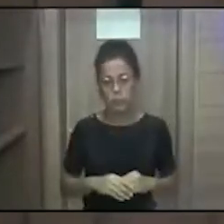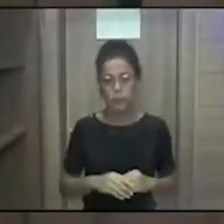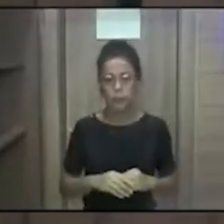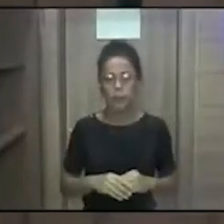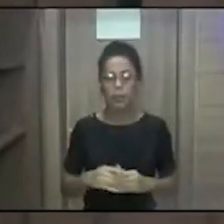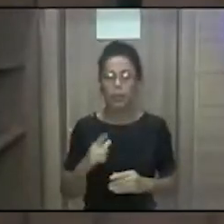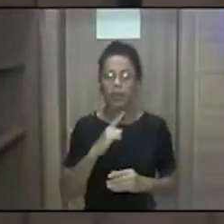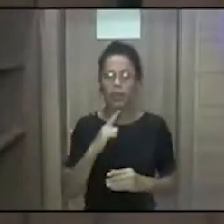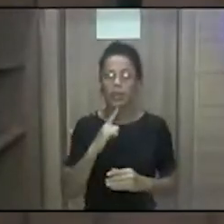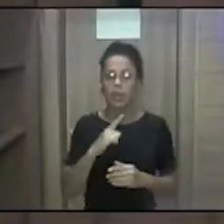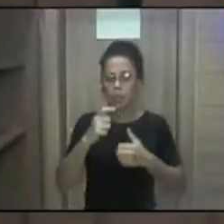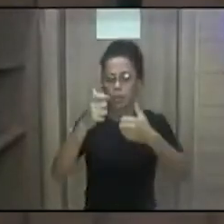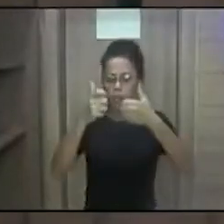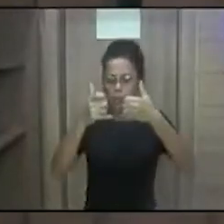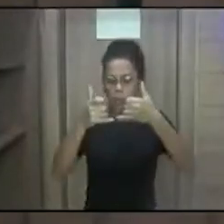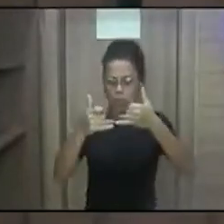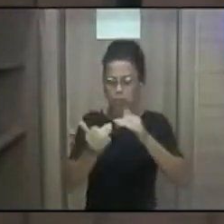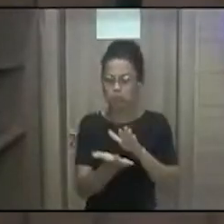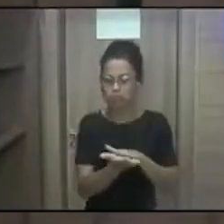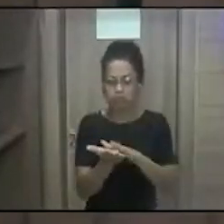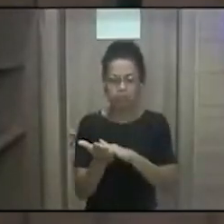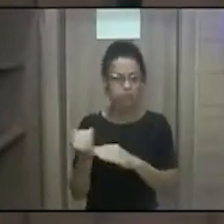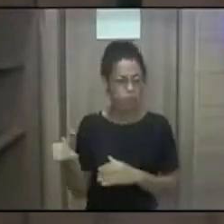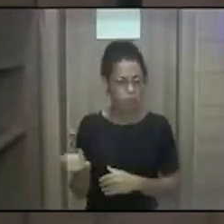elogio especial a Gilson, que pensou